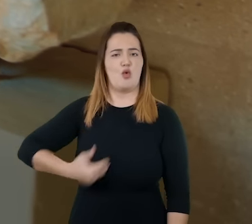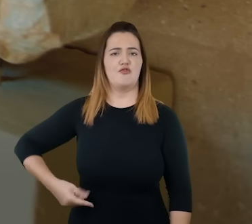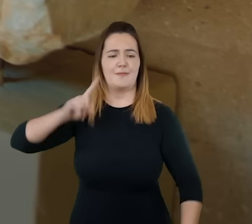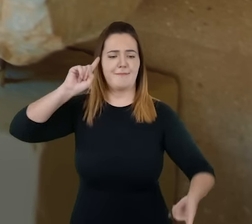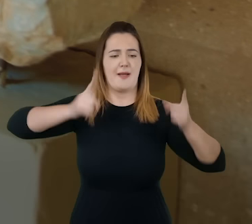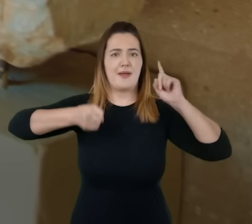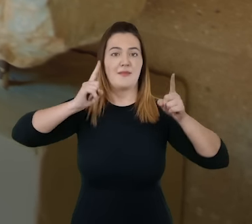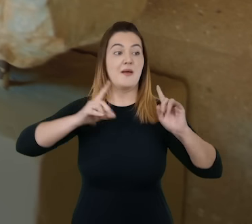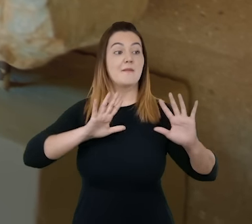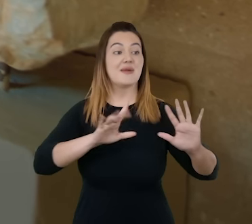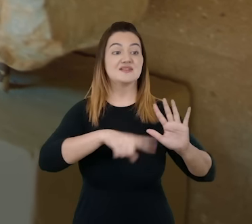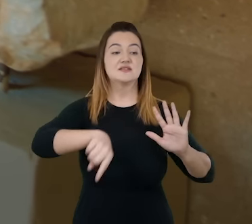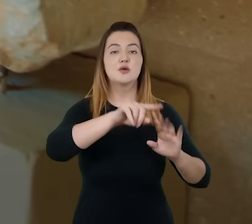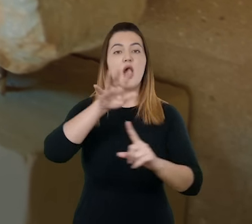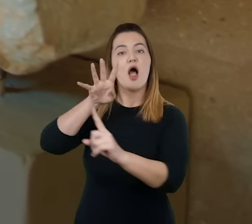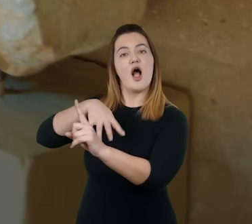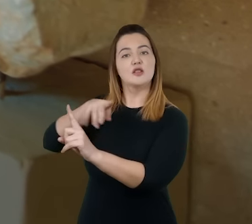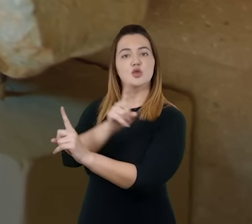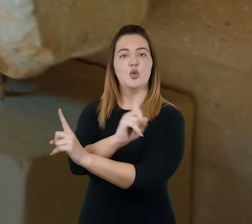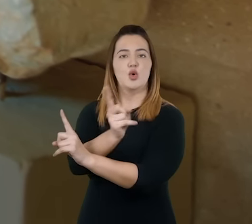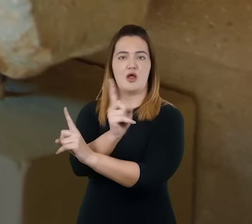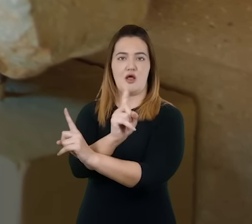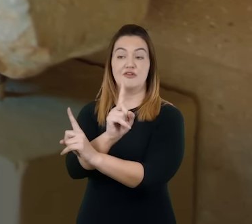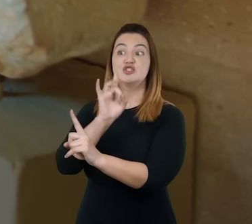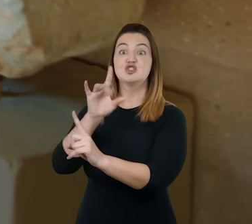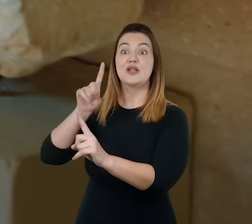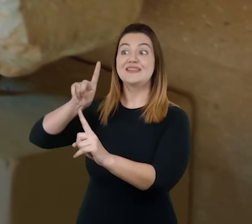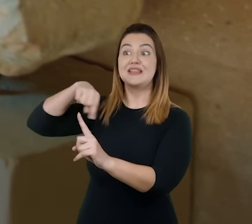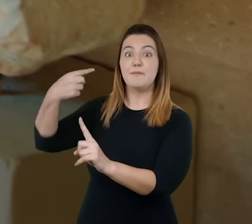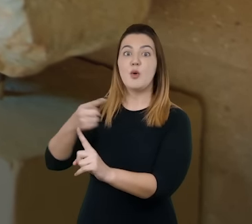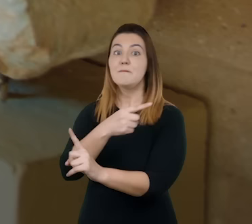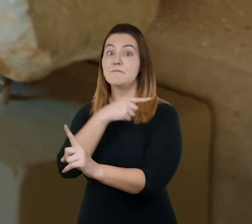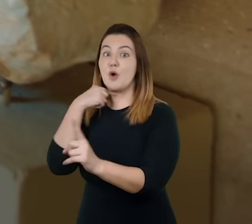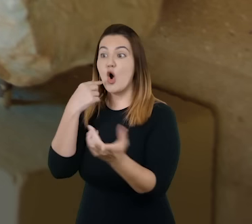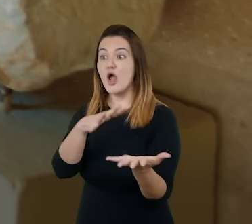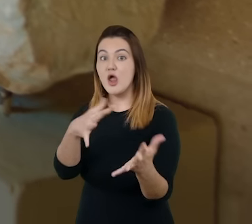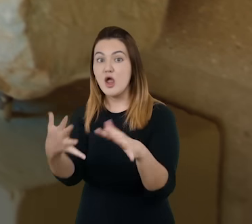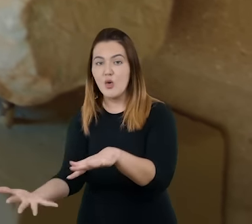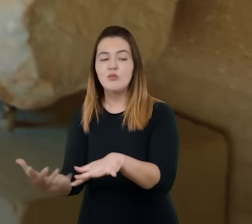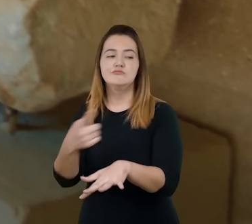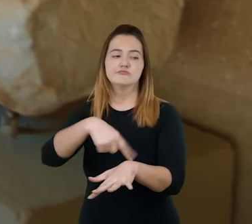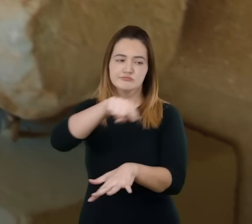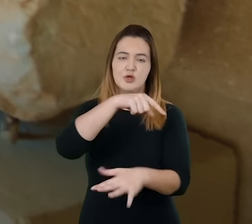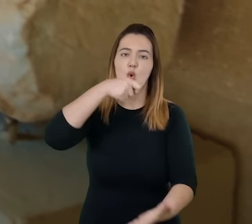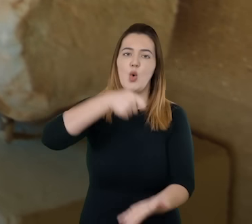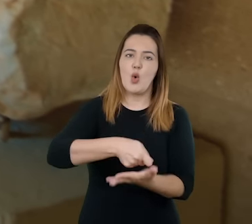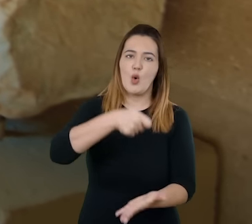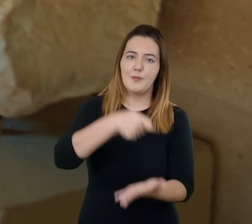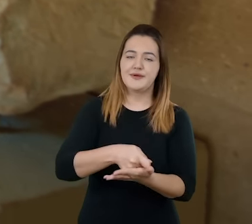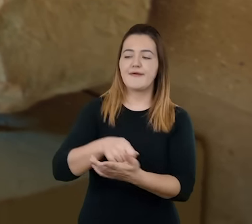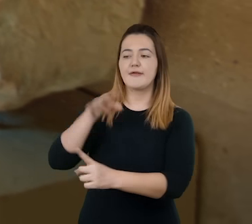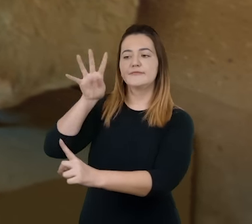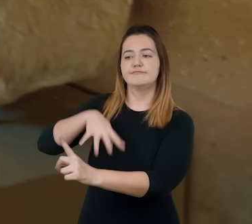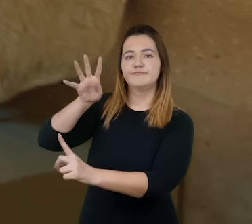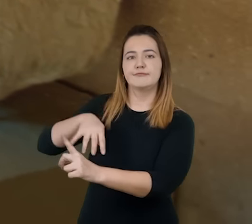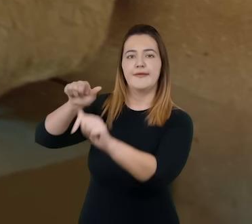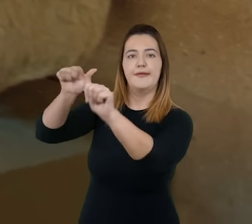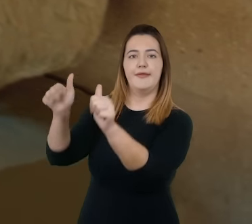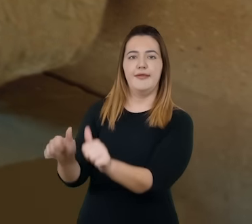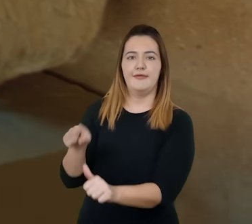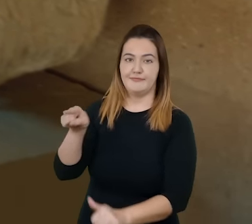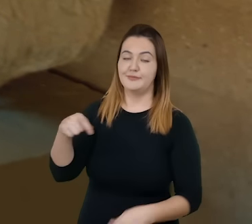morte. Contudo, esse também era um desafio para cristãos que às vezes poderiam ser ameaçados com um decreto de Roma,